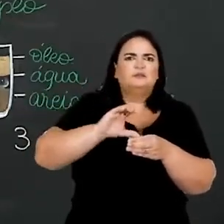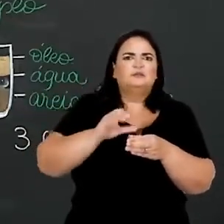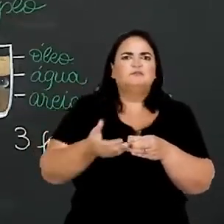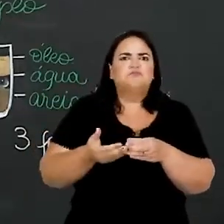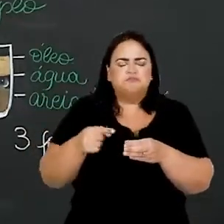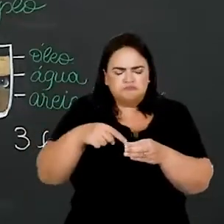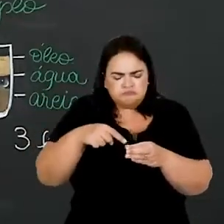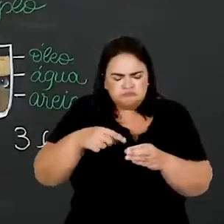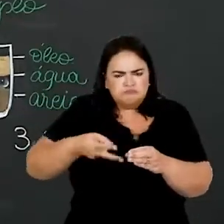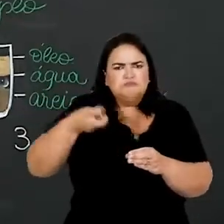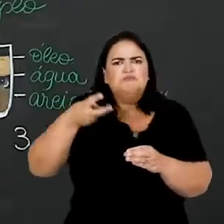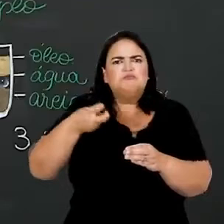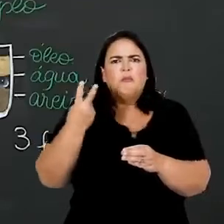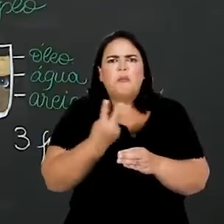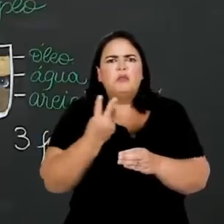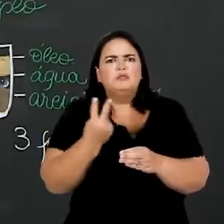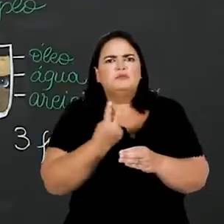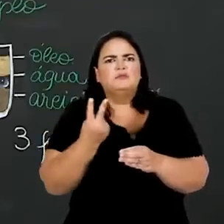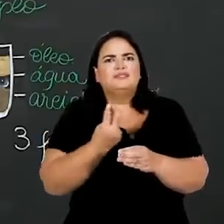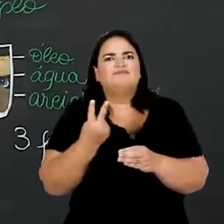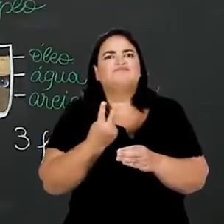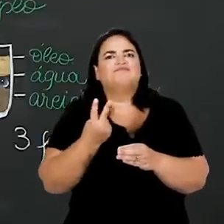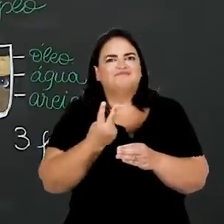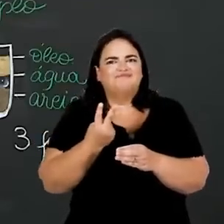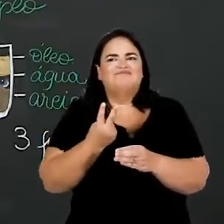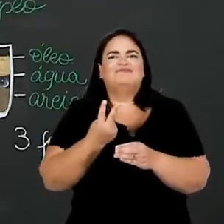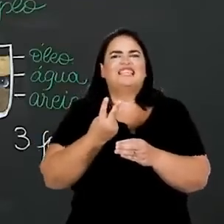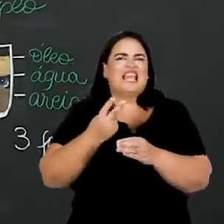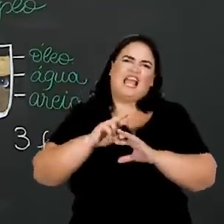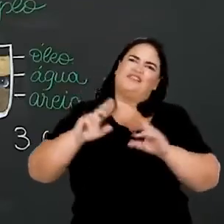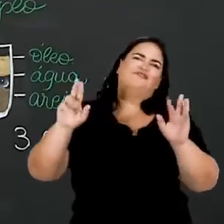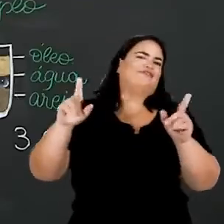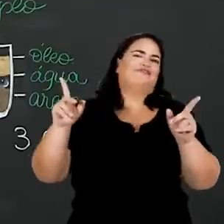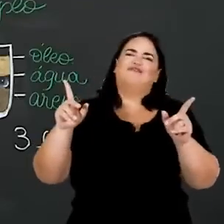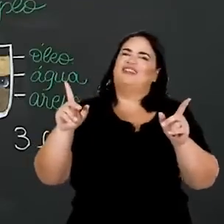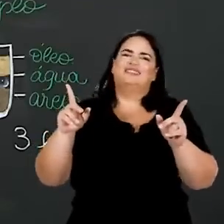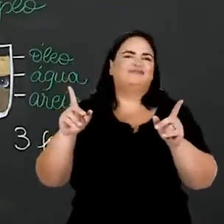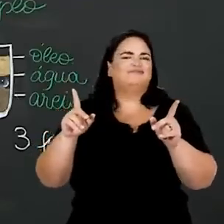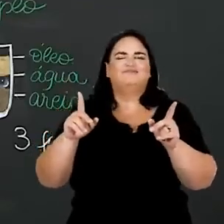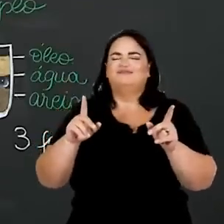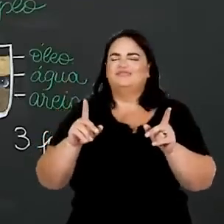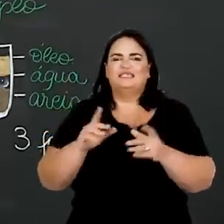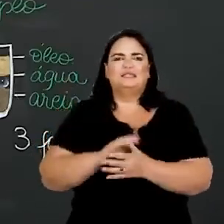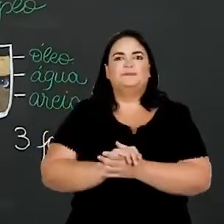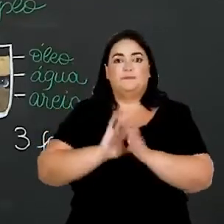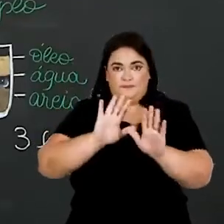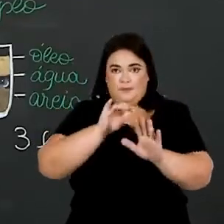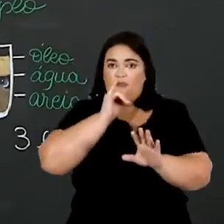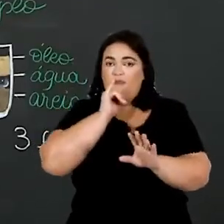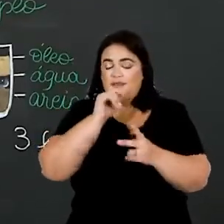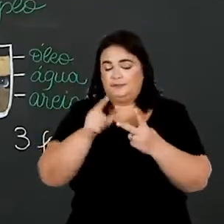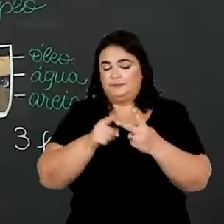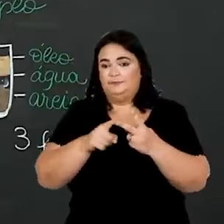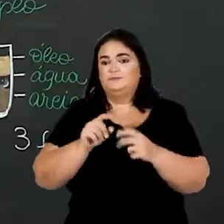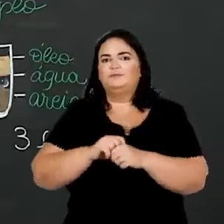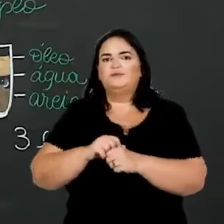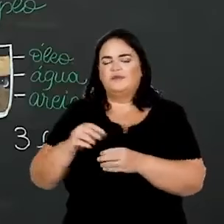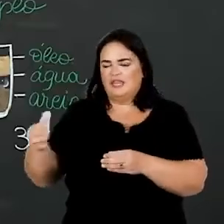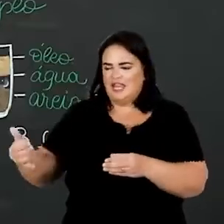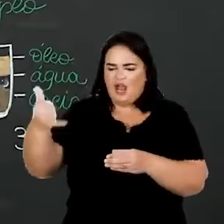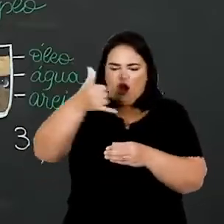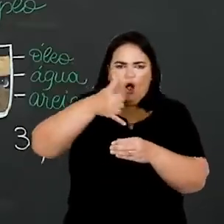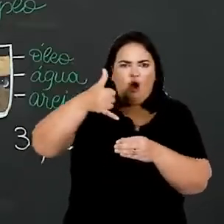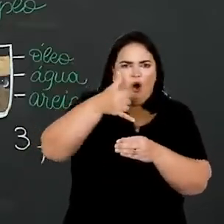continuam tendo a sua distinção. São bem diferentes entre si. Meu outro exemplo, óleo com água